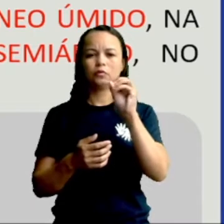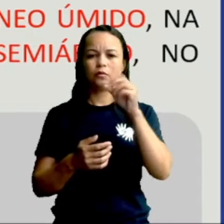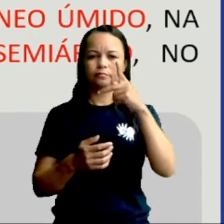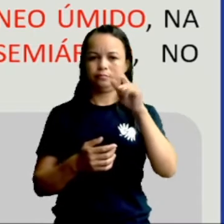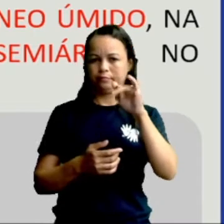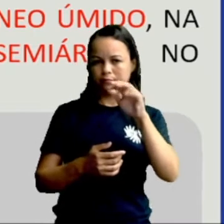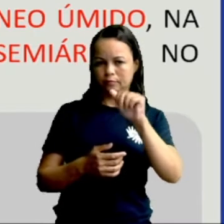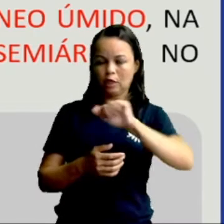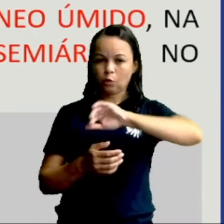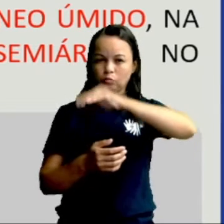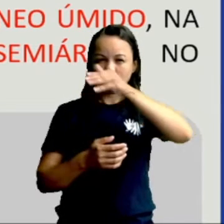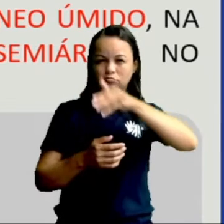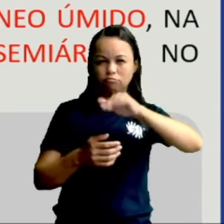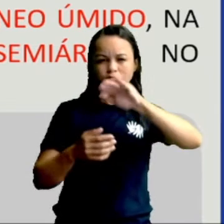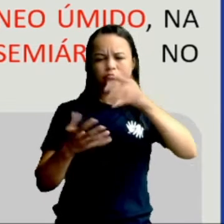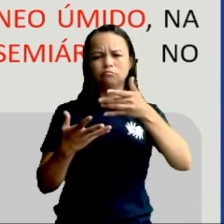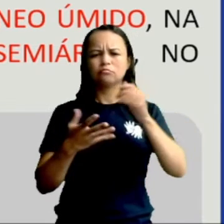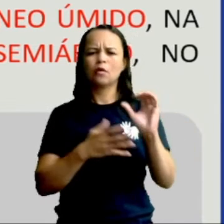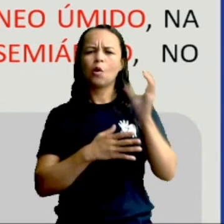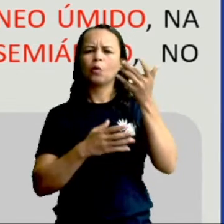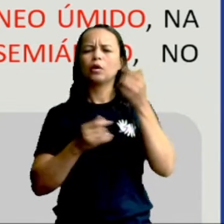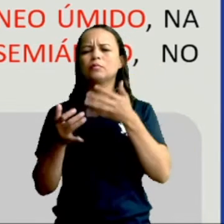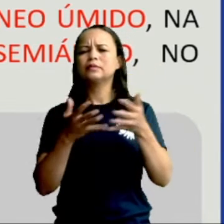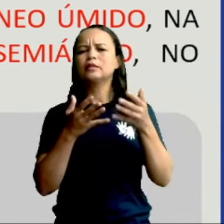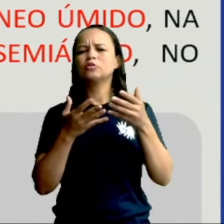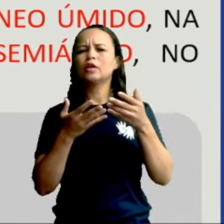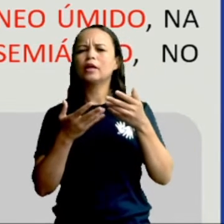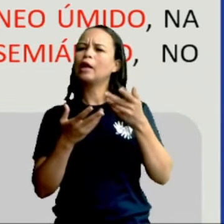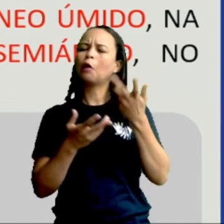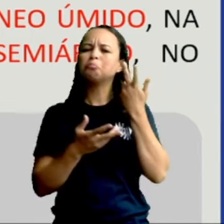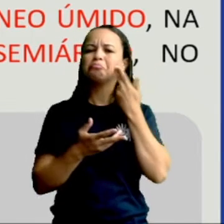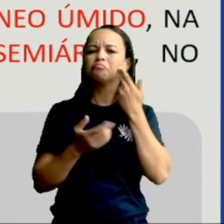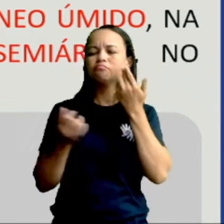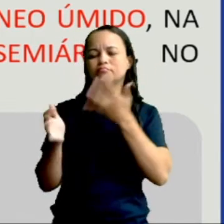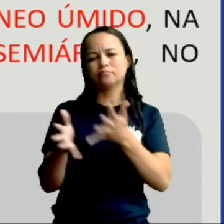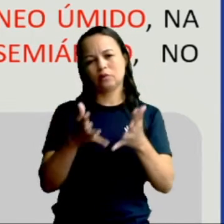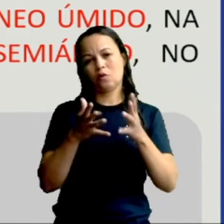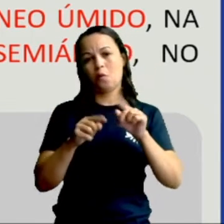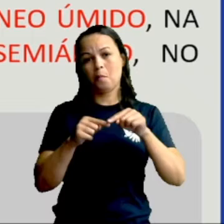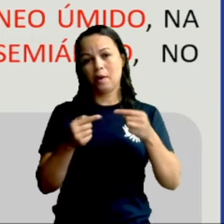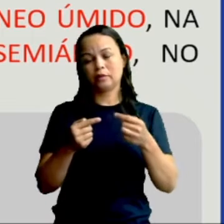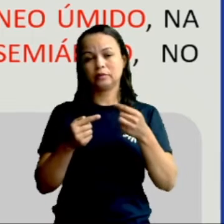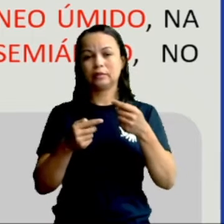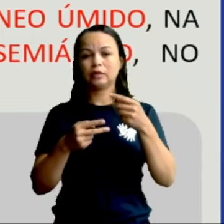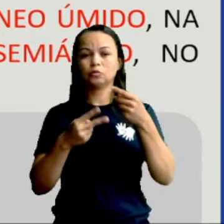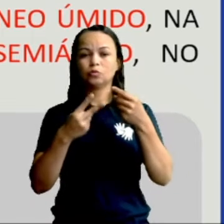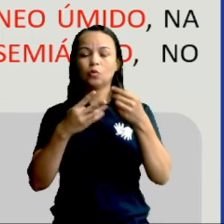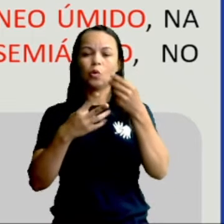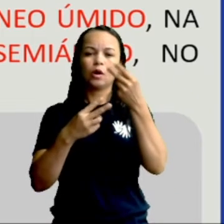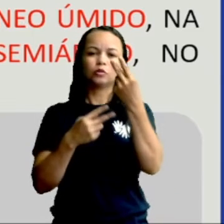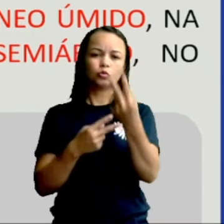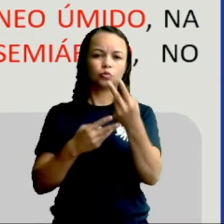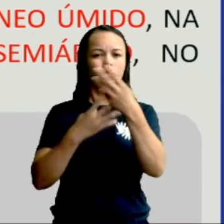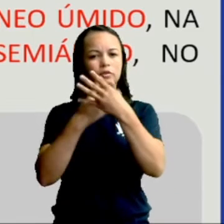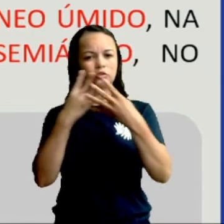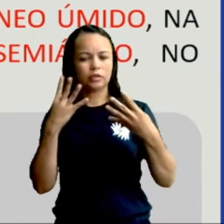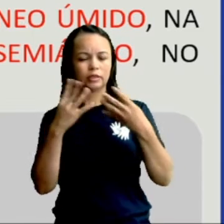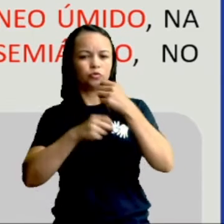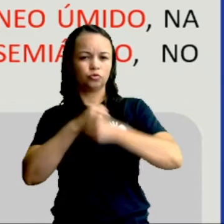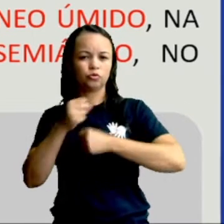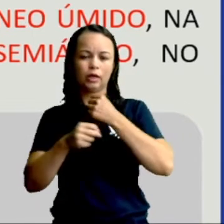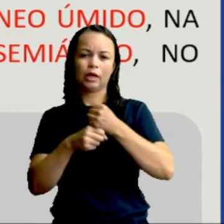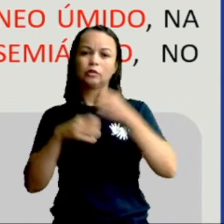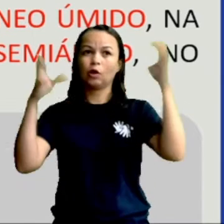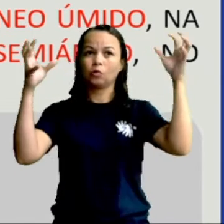As temperaturas da região são em geral agradáveis, destacando-se duas estações durante o ano, a estação das chuvas